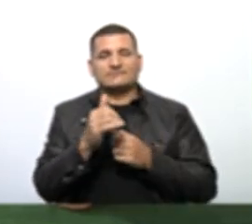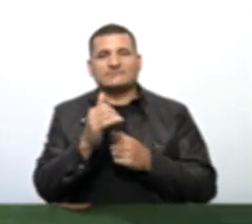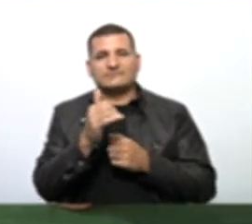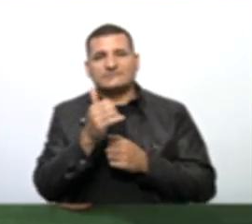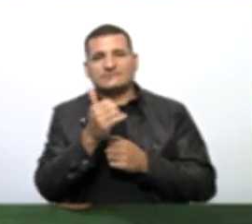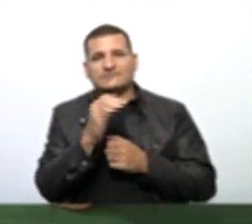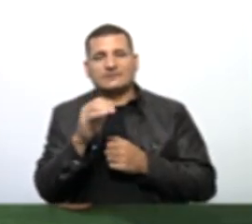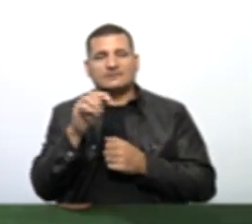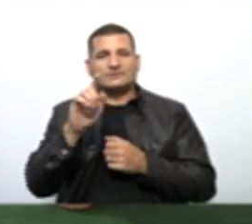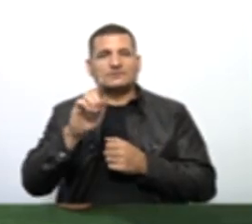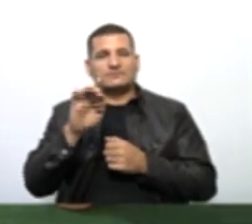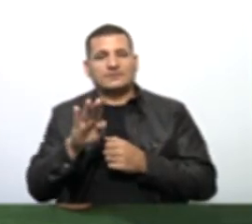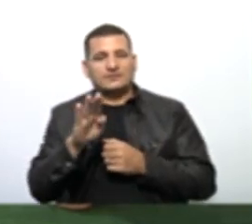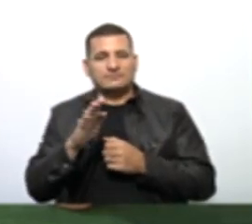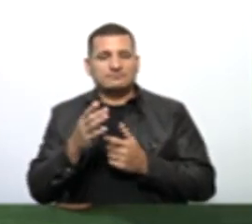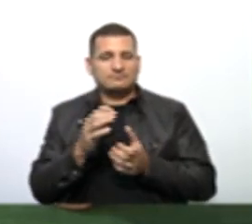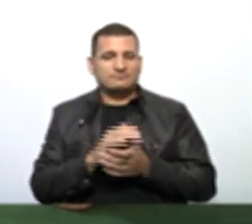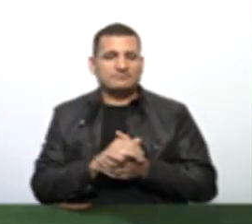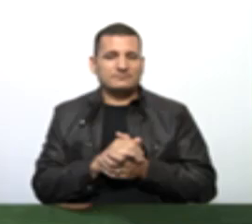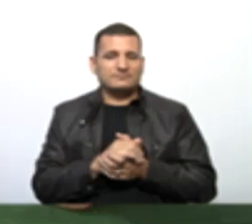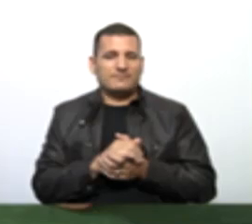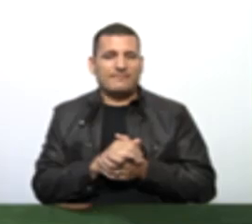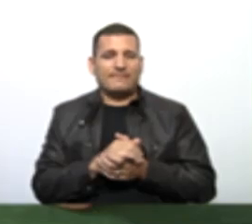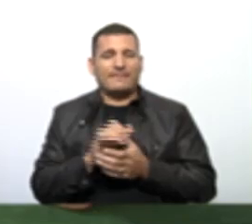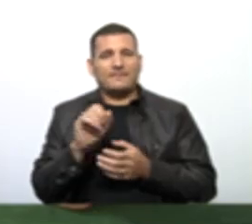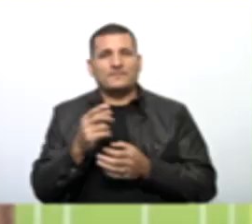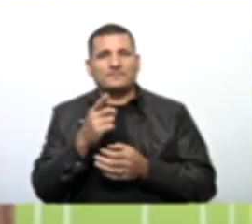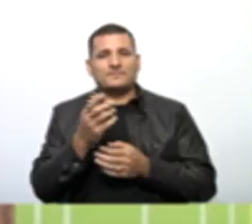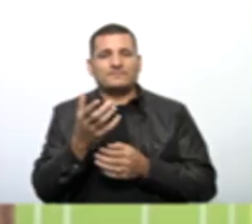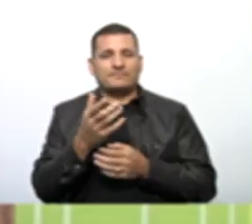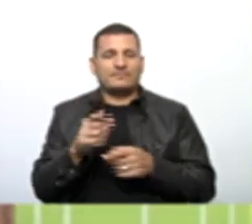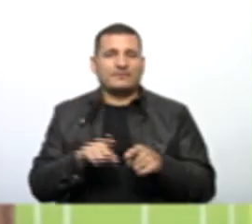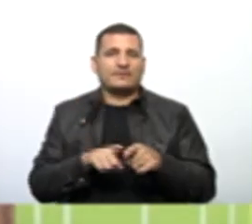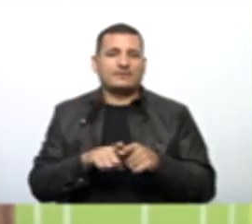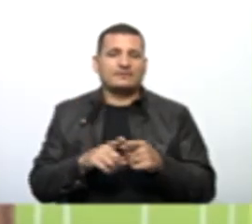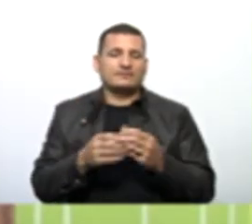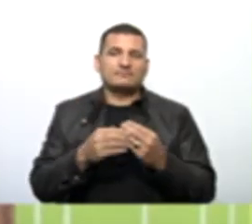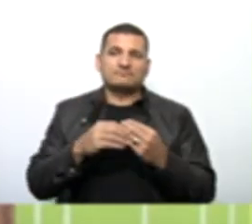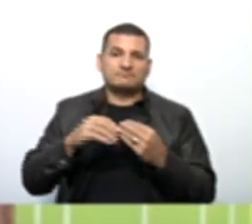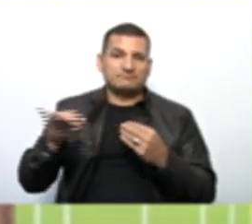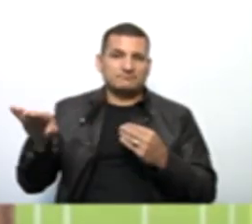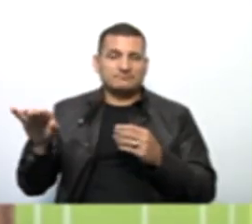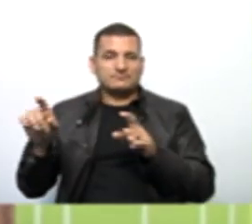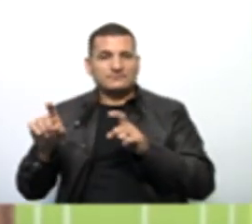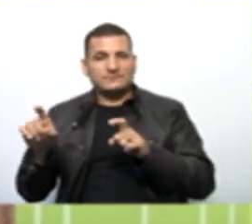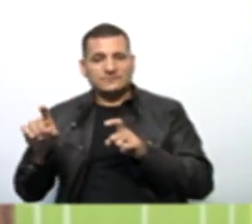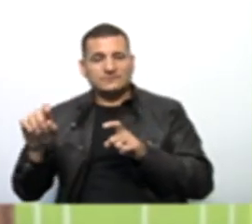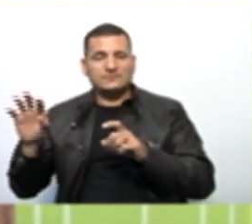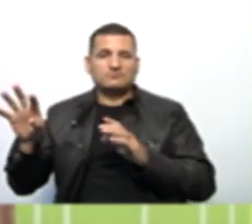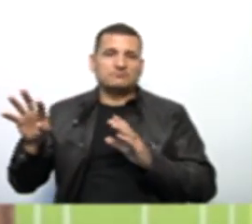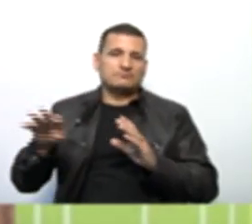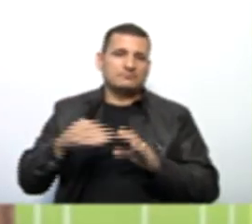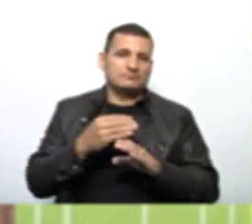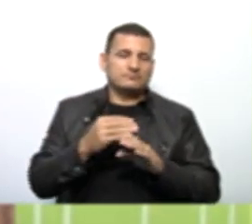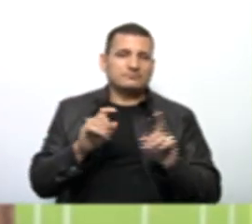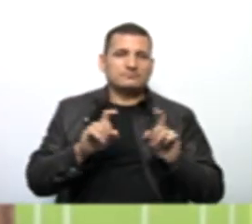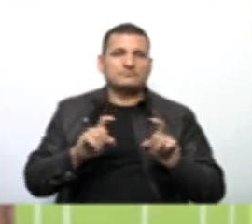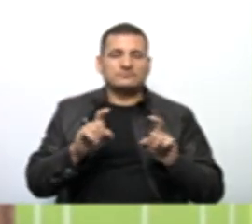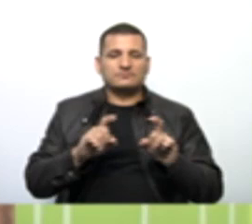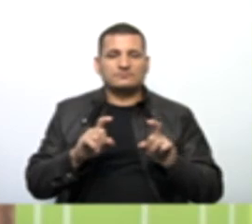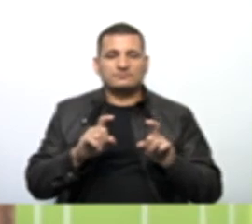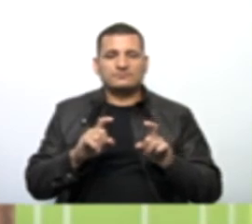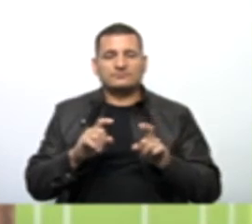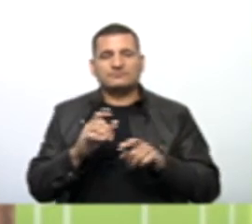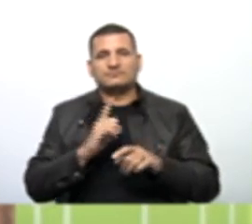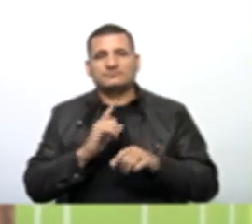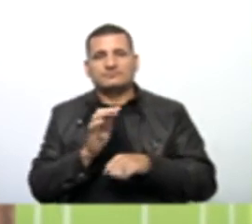pessoa vai que acontece a não ser que você queira também ficar transmitido pela tv direto do computador para tv pela rede sem fio nem a autora se você tem filme nosso